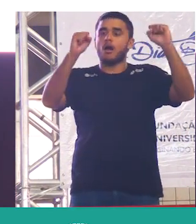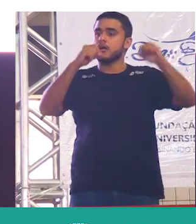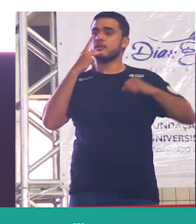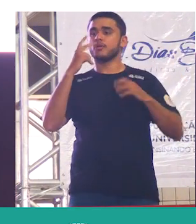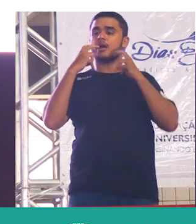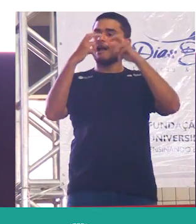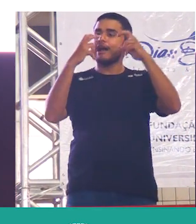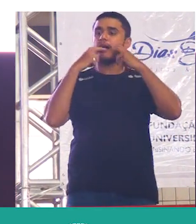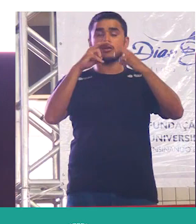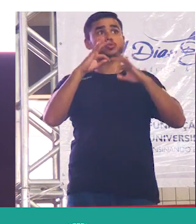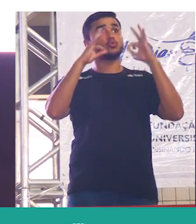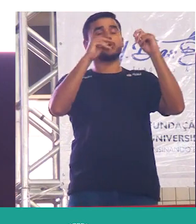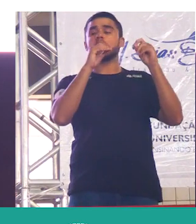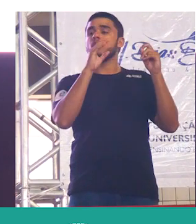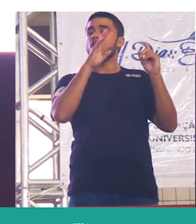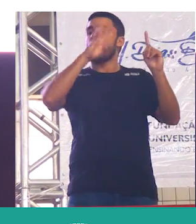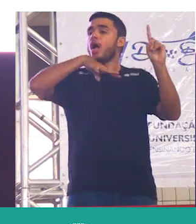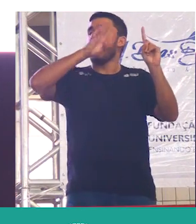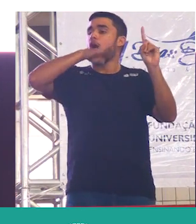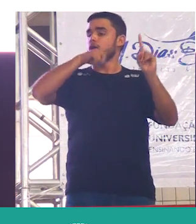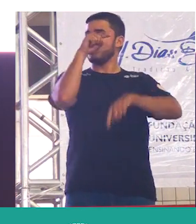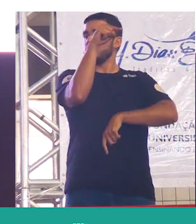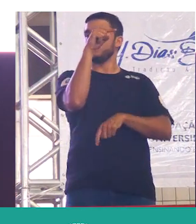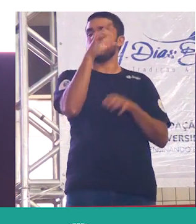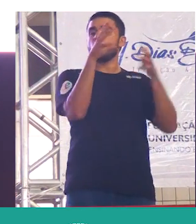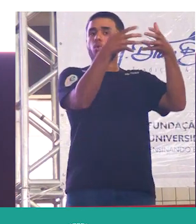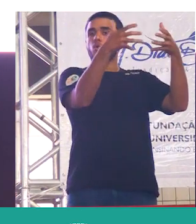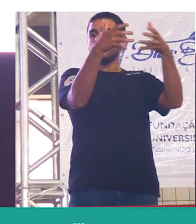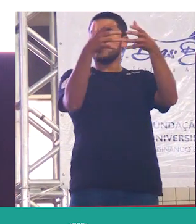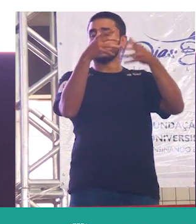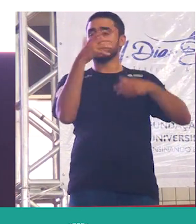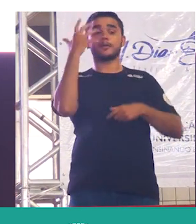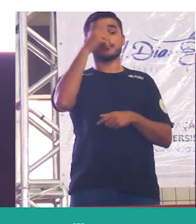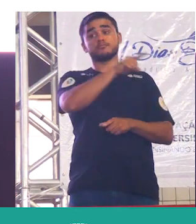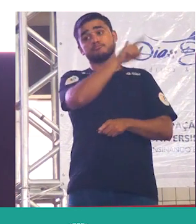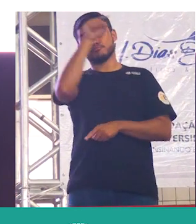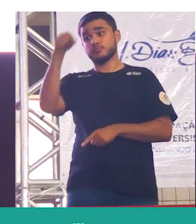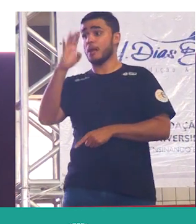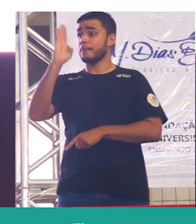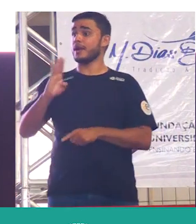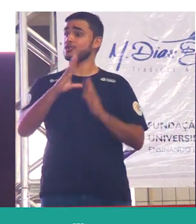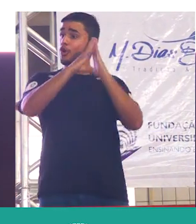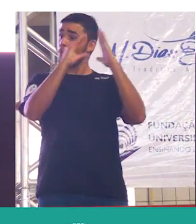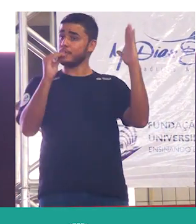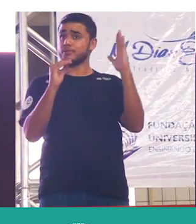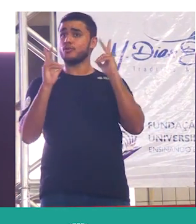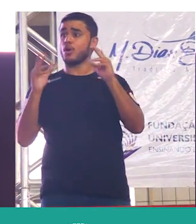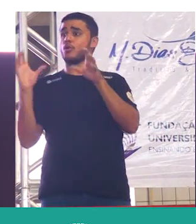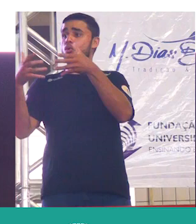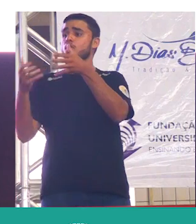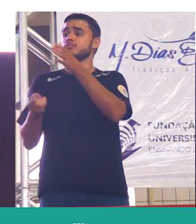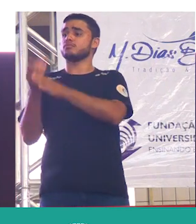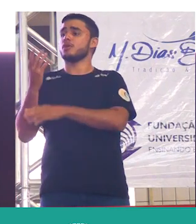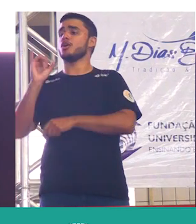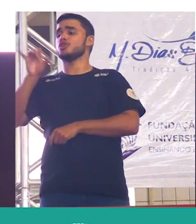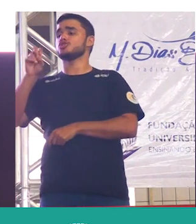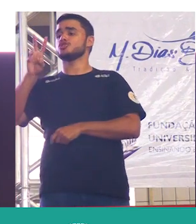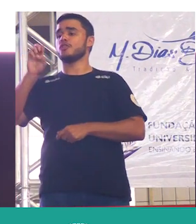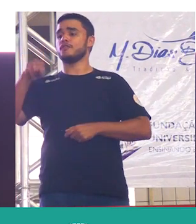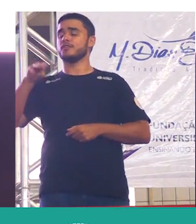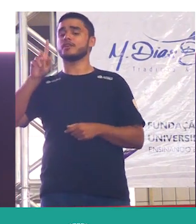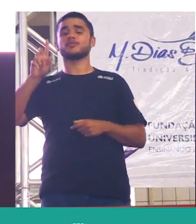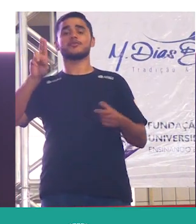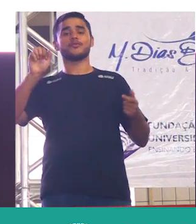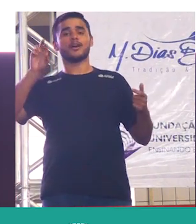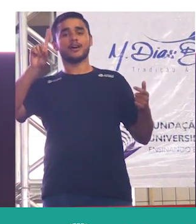os Beatles. Aqui no Brasil, a versão era a Jovem Guarda. Então, e o governo na